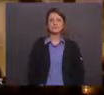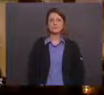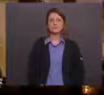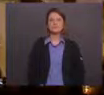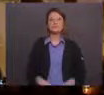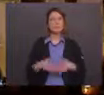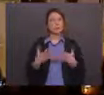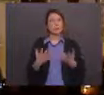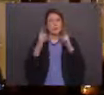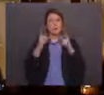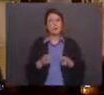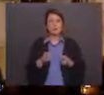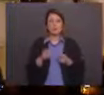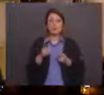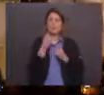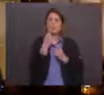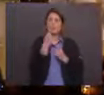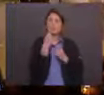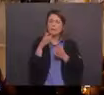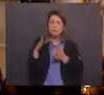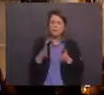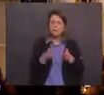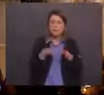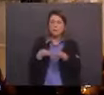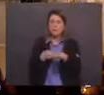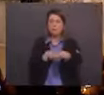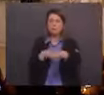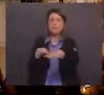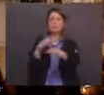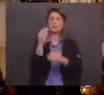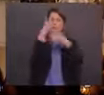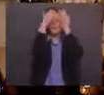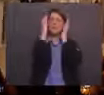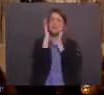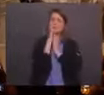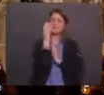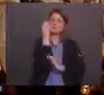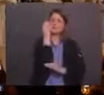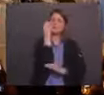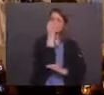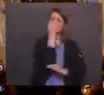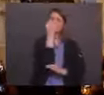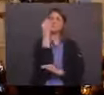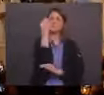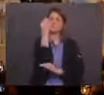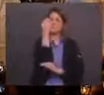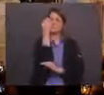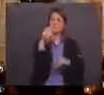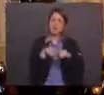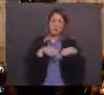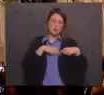Vamos iniciar a procissão de velas, acompanhados da imagem de Maria. Ela, com o seu coração